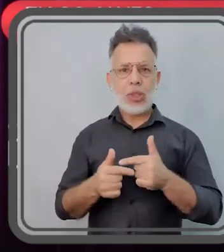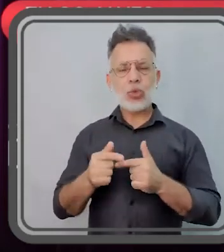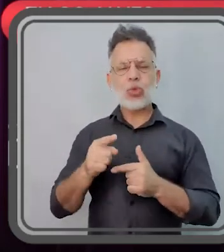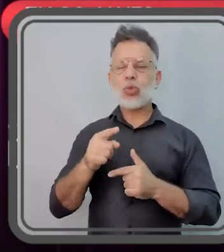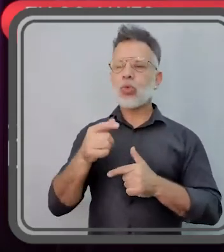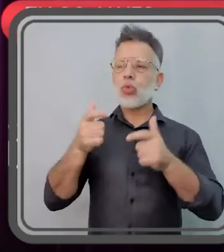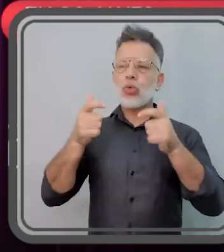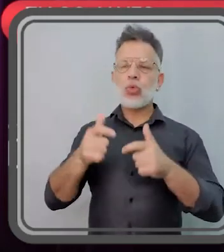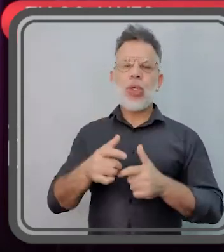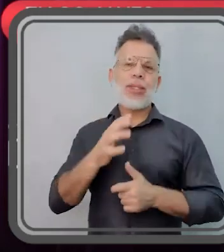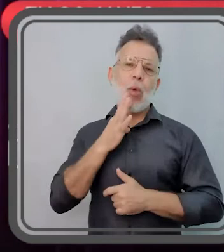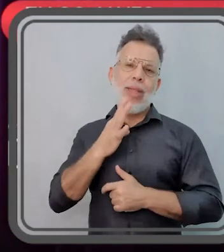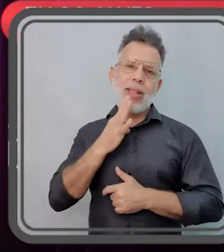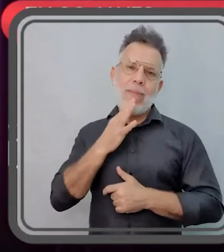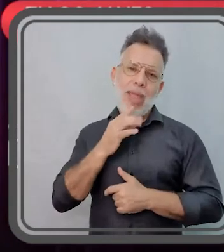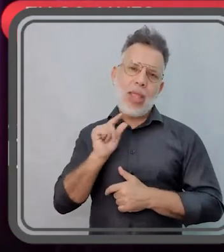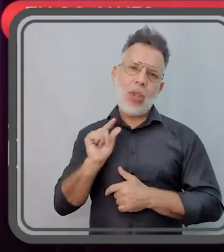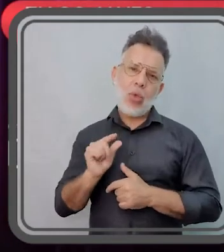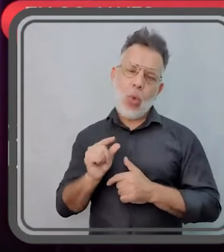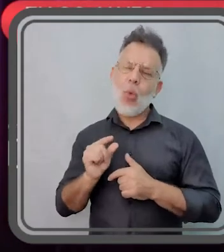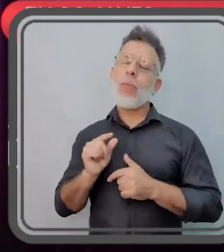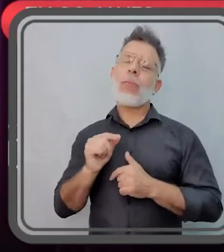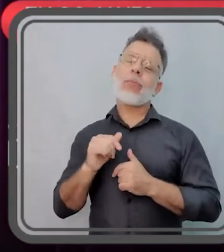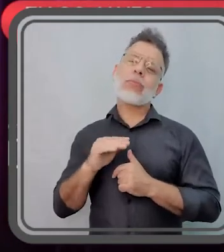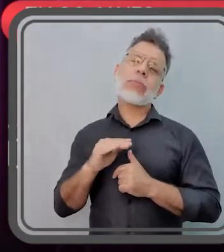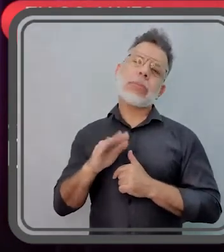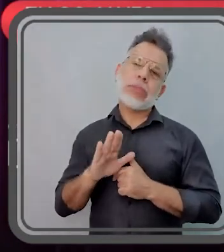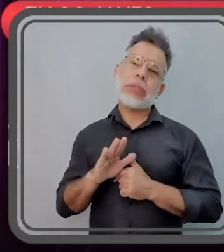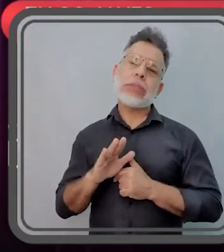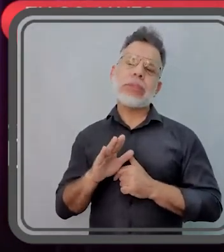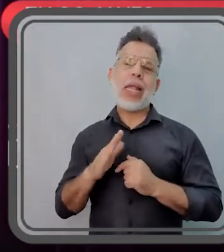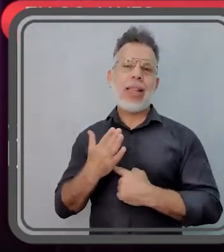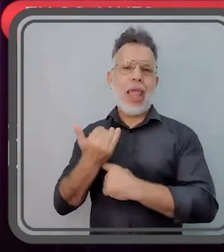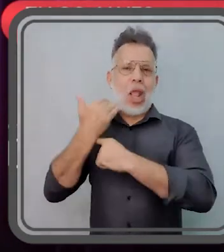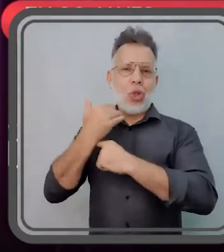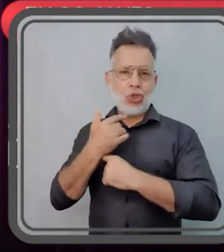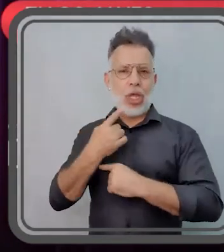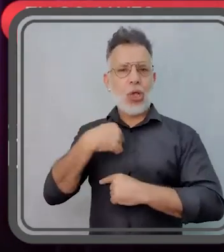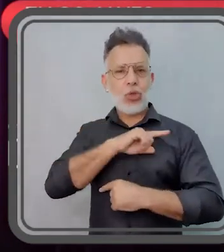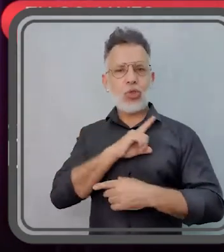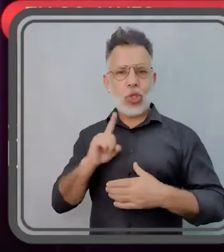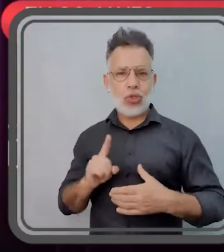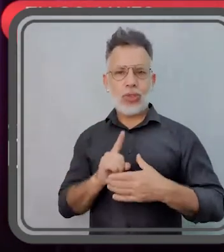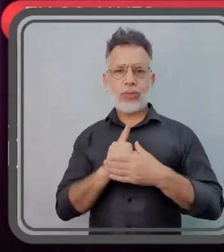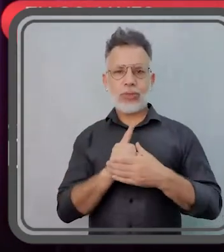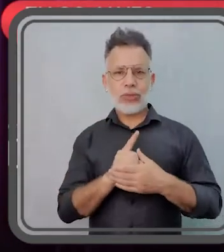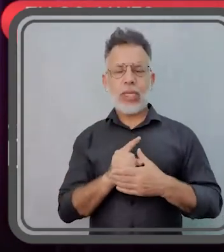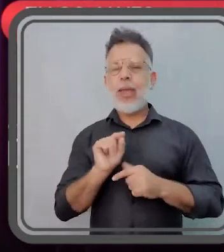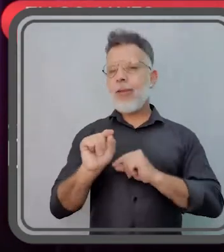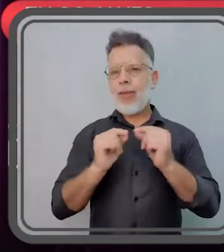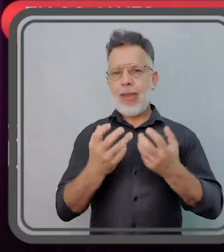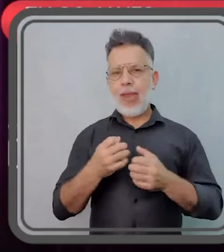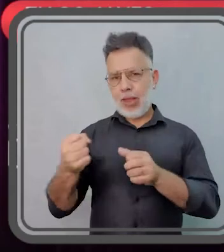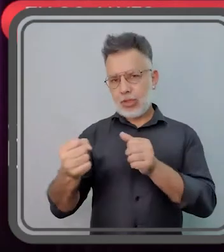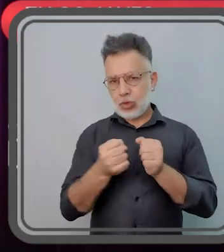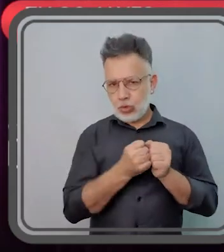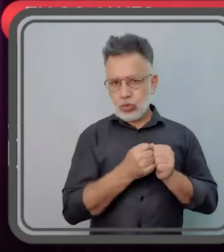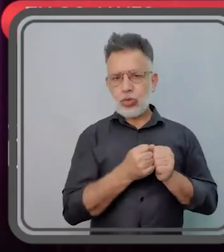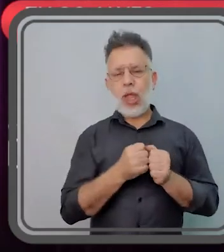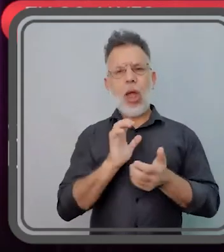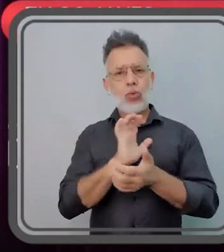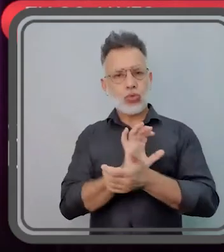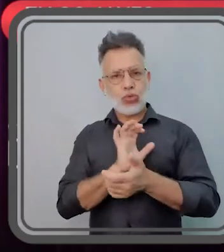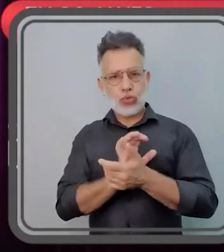de conhecimento para agregar ainda mais valor aos nossos clientes, tá? E quem quer juntar esse time